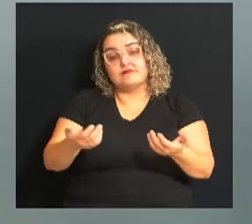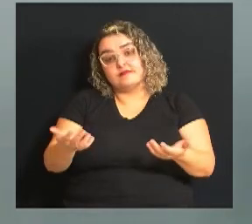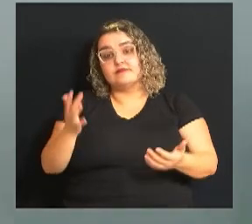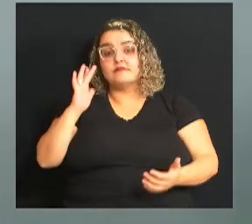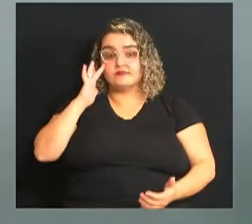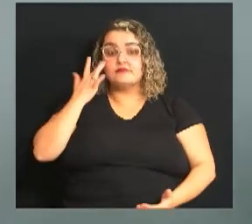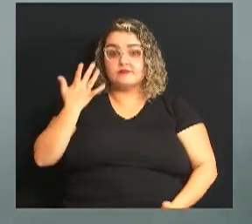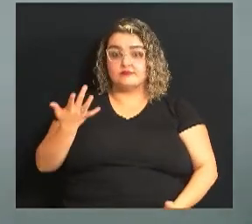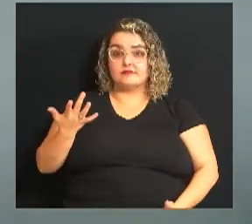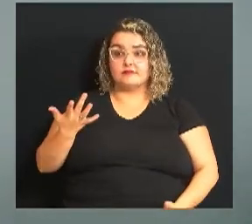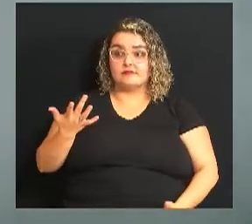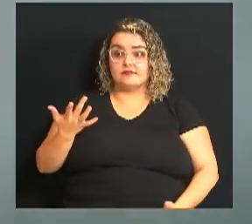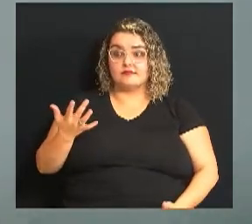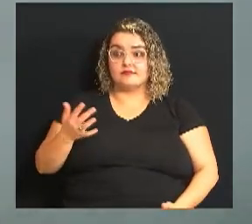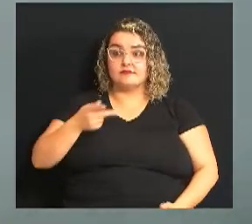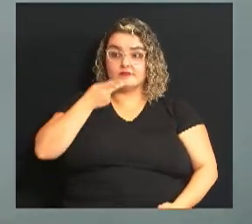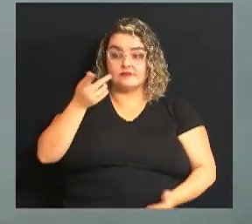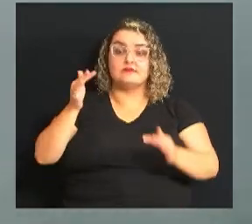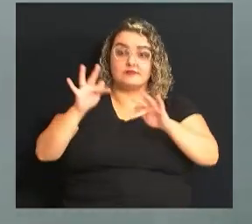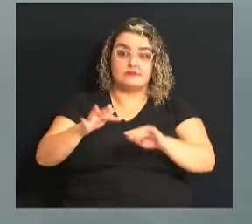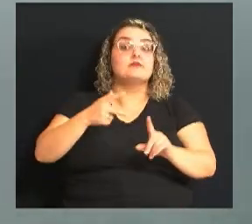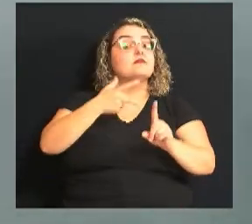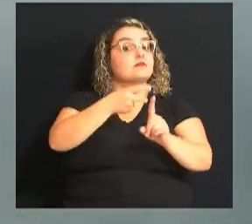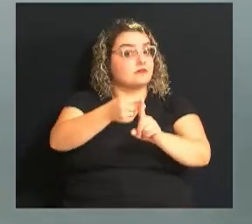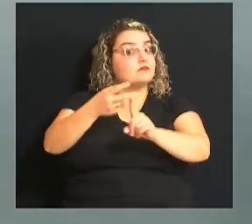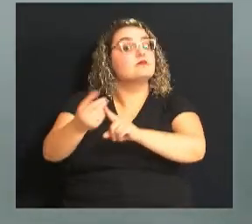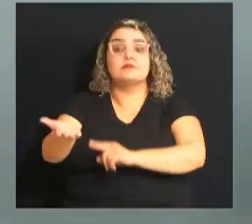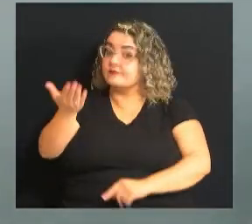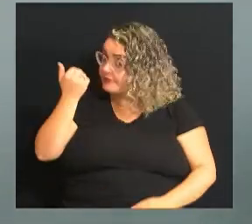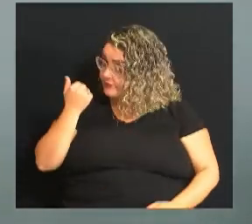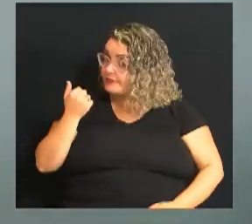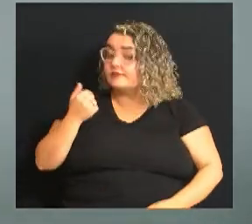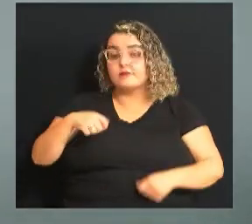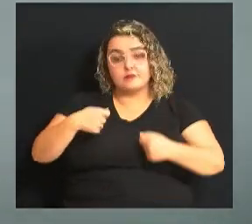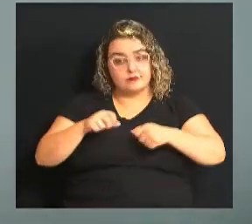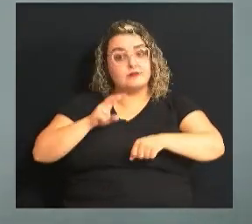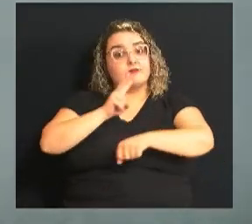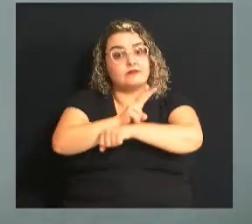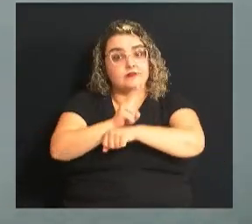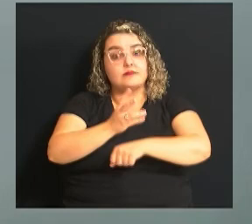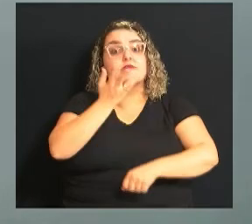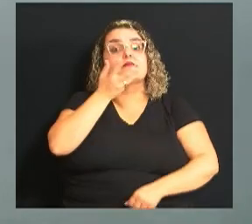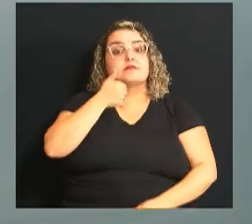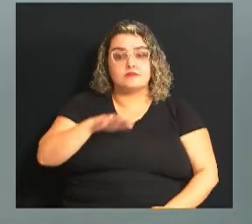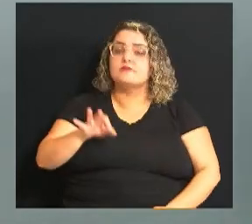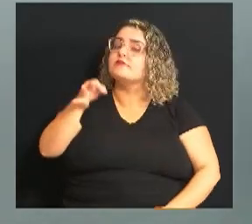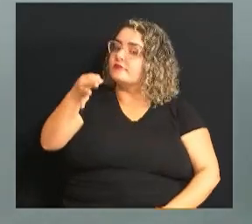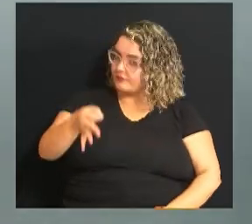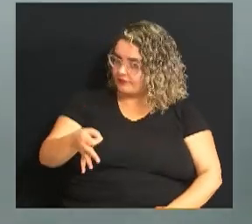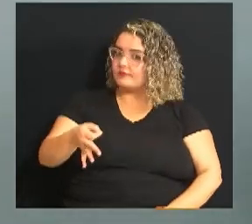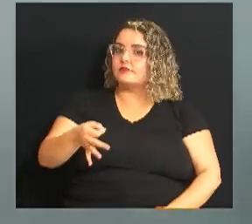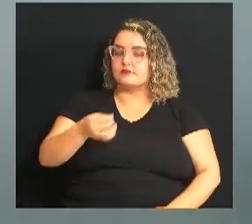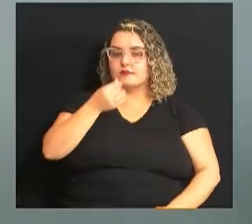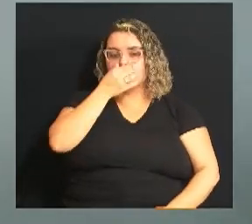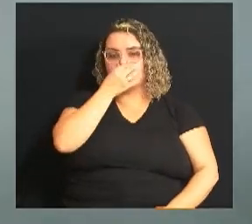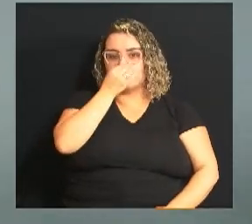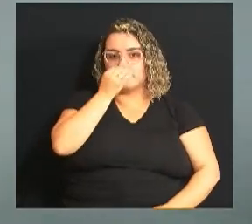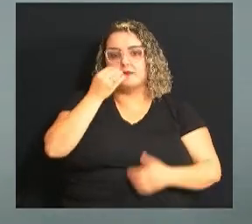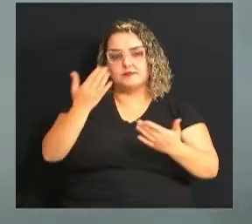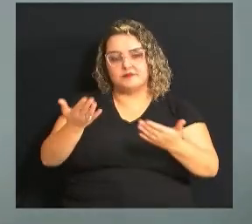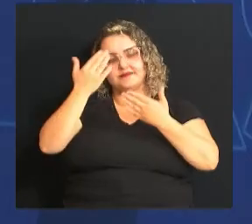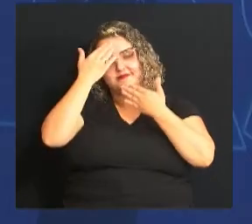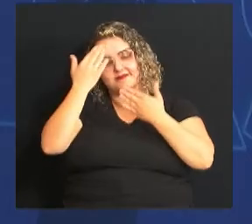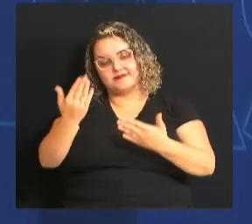a consideração final vamos vacinar, a gente tem que proteger as nossas crianças com certeza. É isso, agradeço mais uma